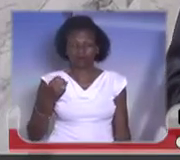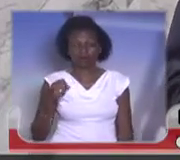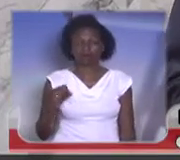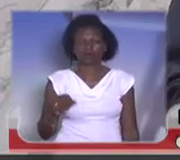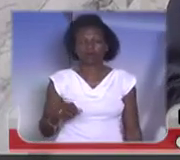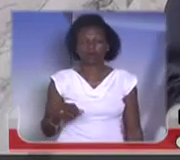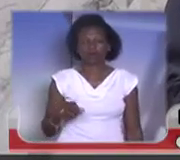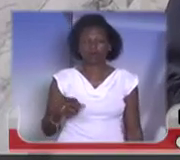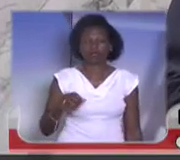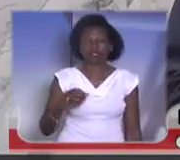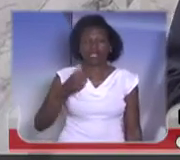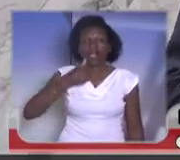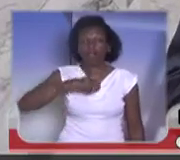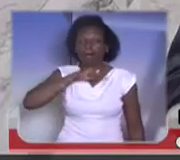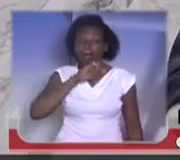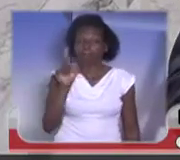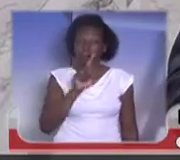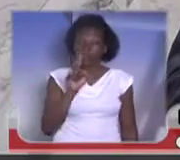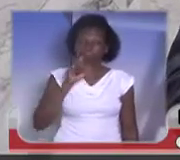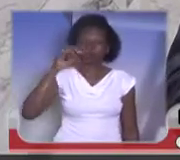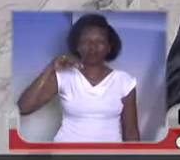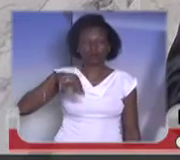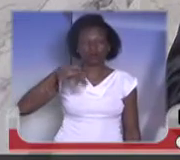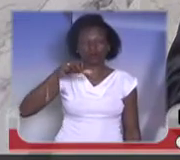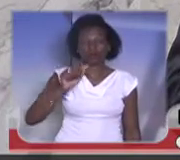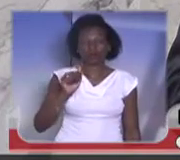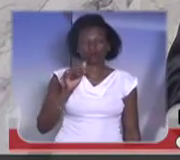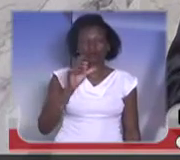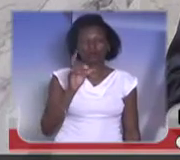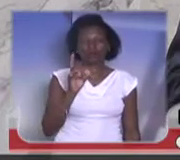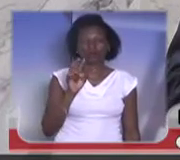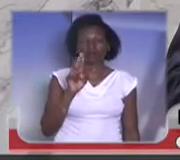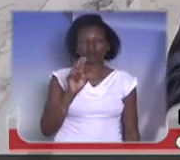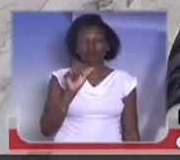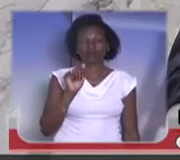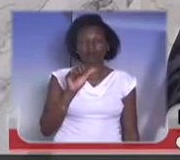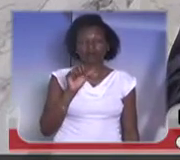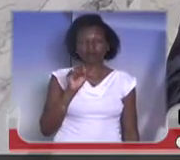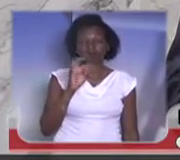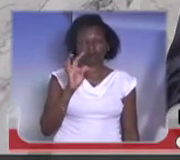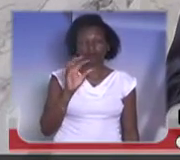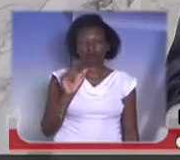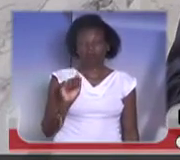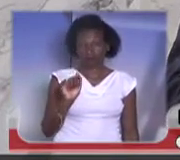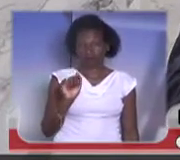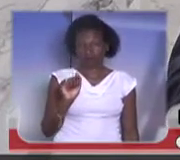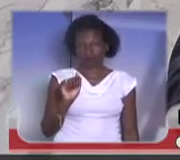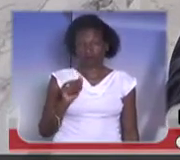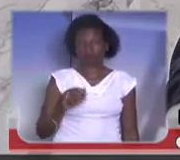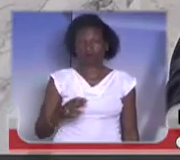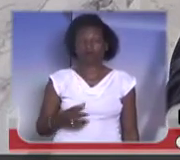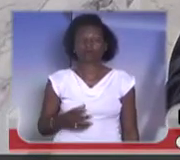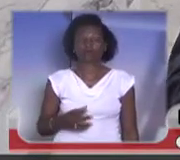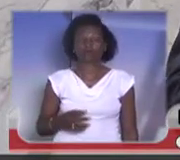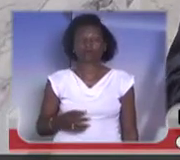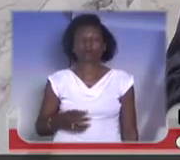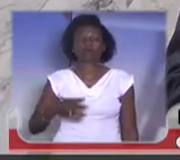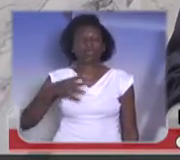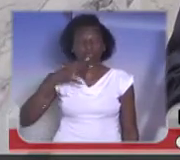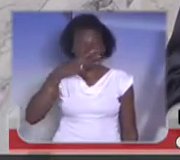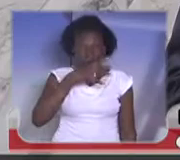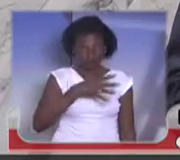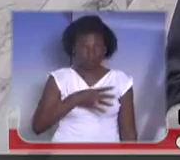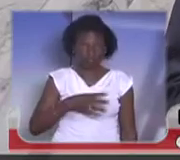a madrasta é uma graça da isabella nardoni seria até uma das acusadas de tê la matado